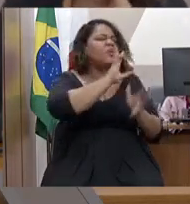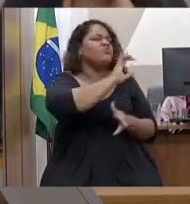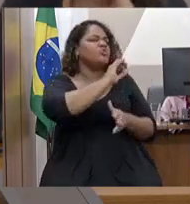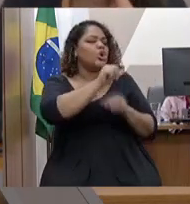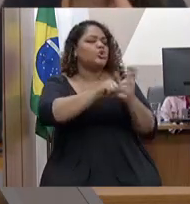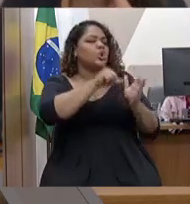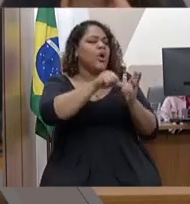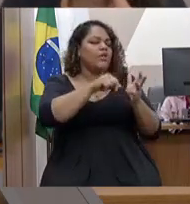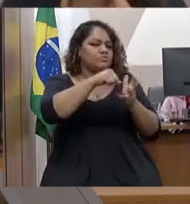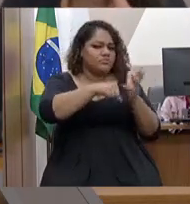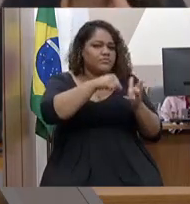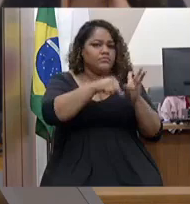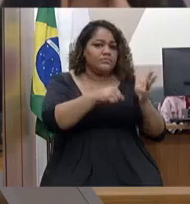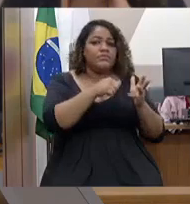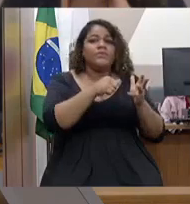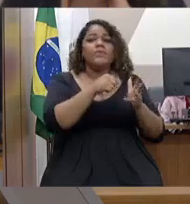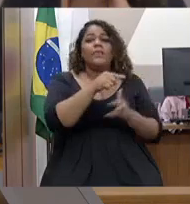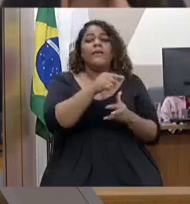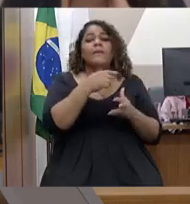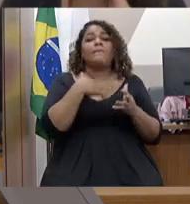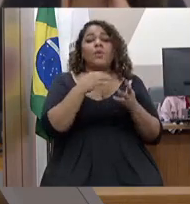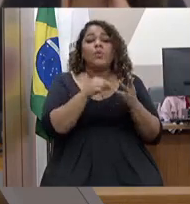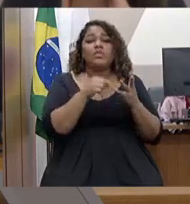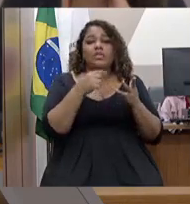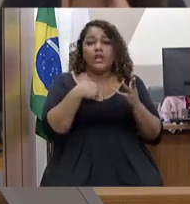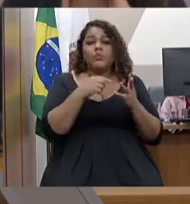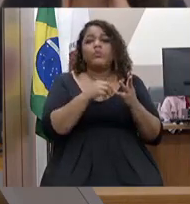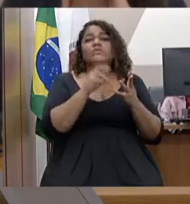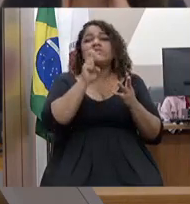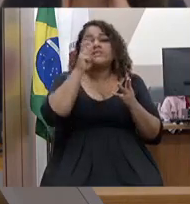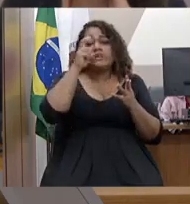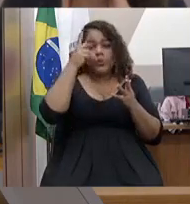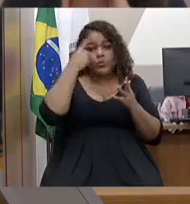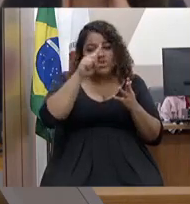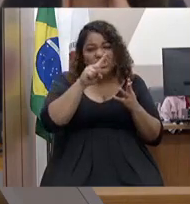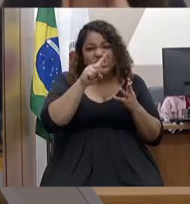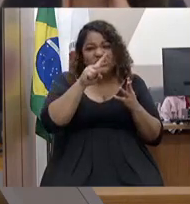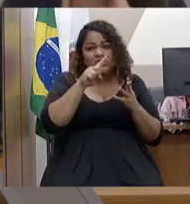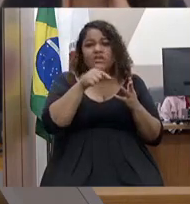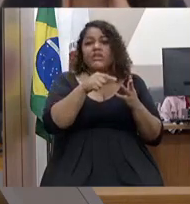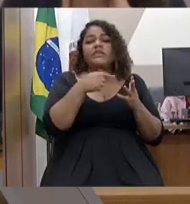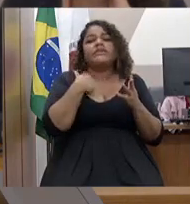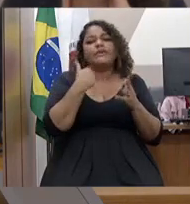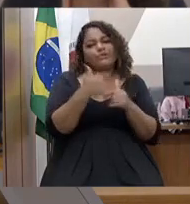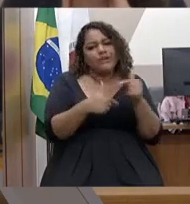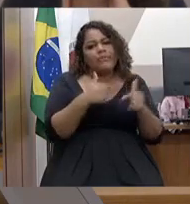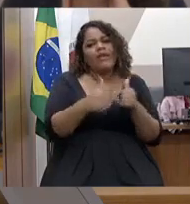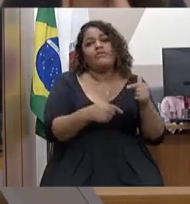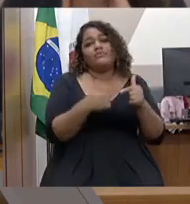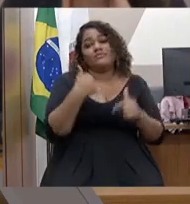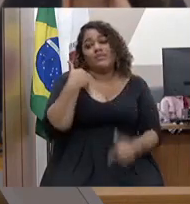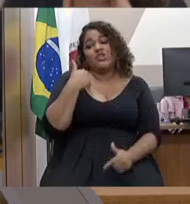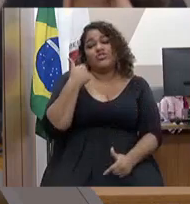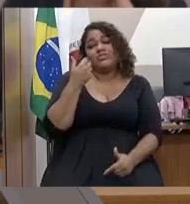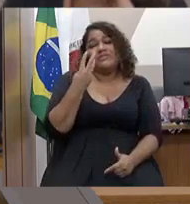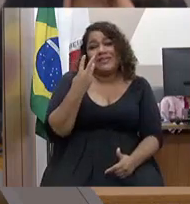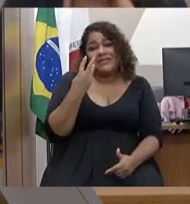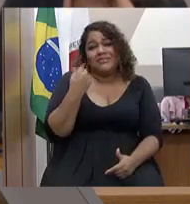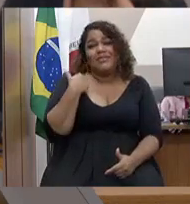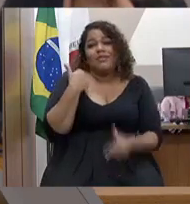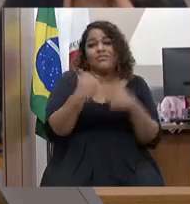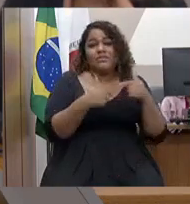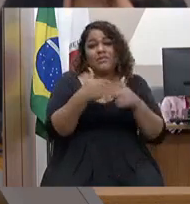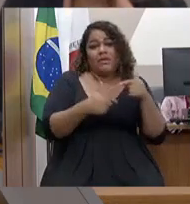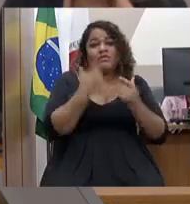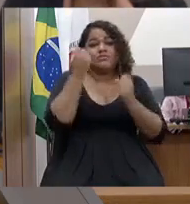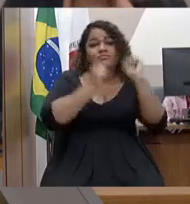e o dedo ficou assim durante cinco dias sangrando e eu trabalhando mas eu só tinha 13 anos de idade trabalhando na fábrica de móveis